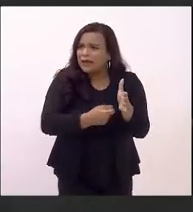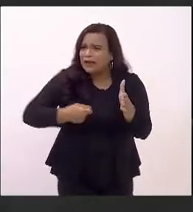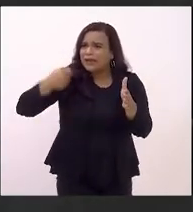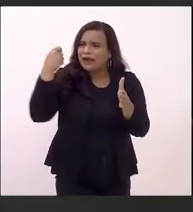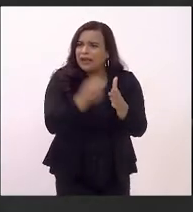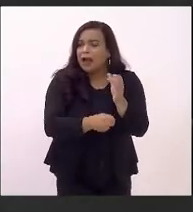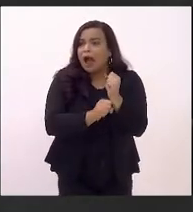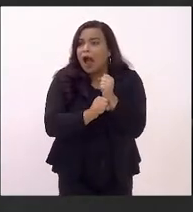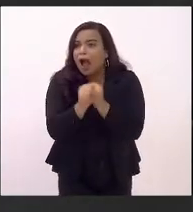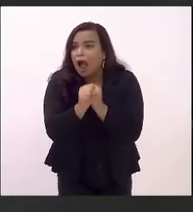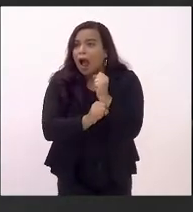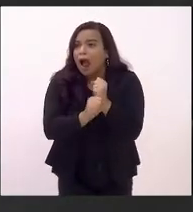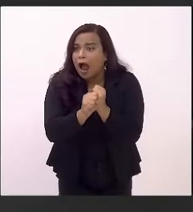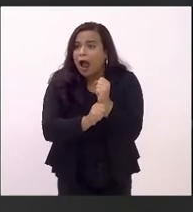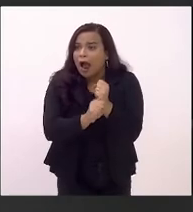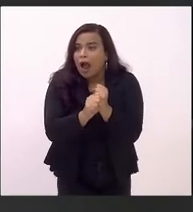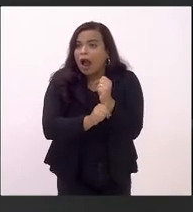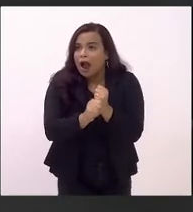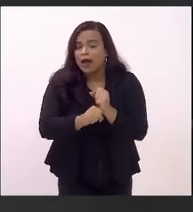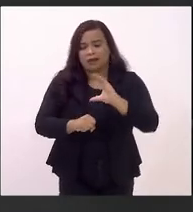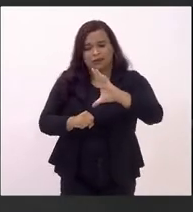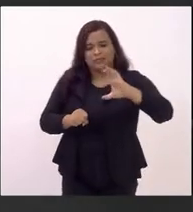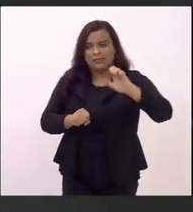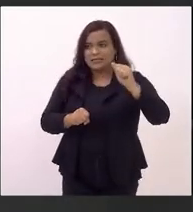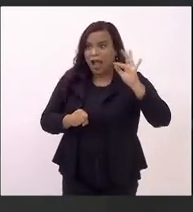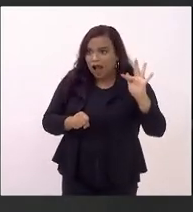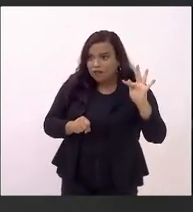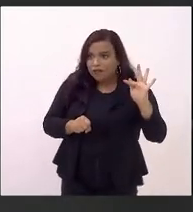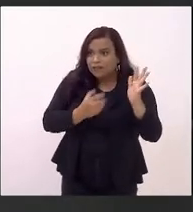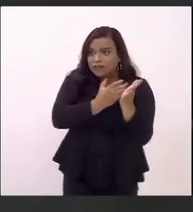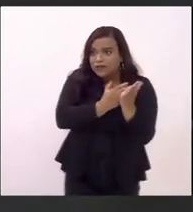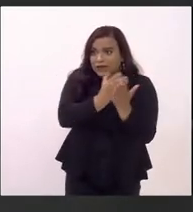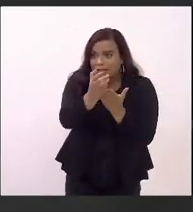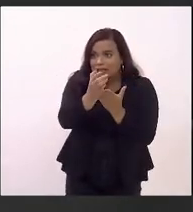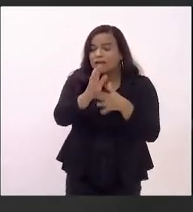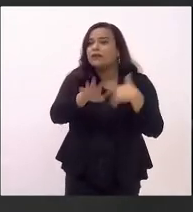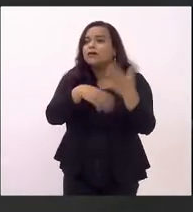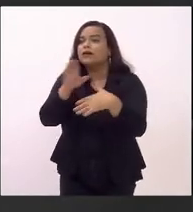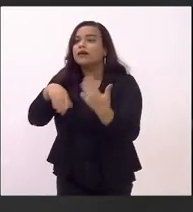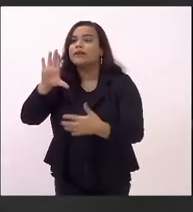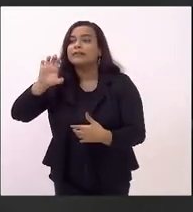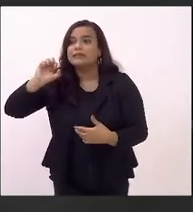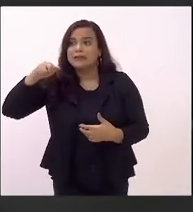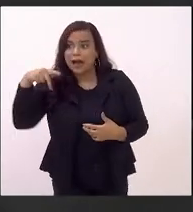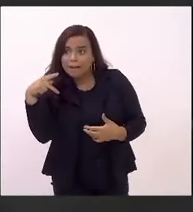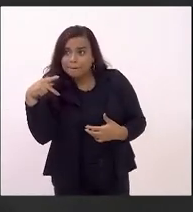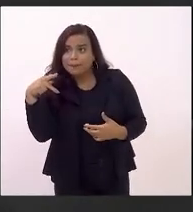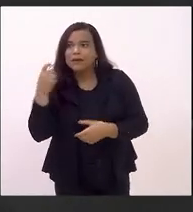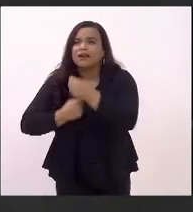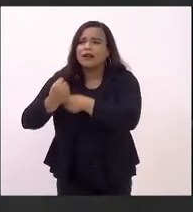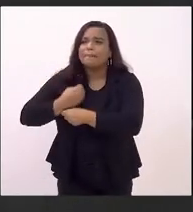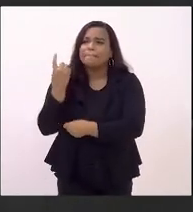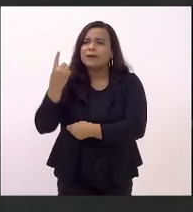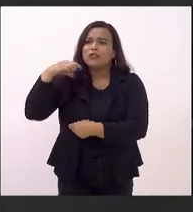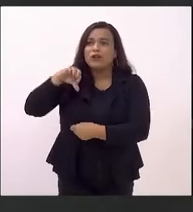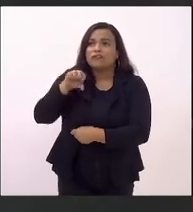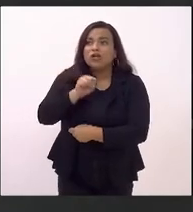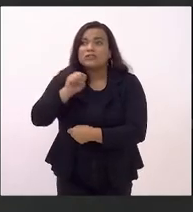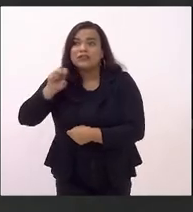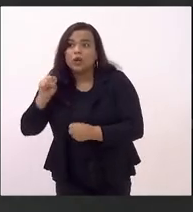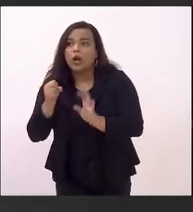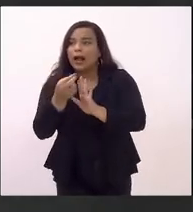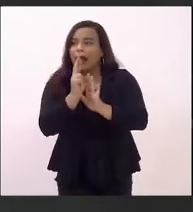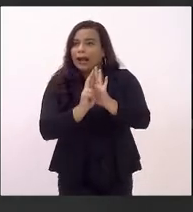Que a CEAP começou e o CEAP continuou. Que foi o relatório sobre o extermínio de crianças e adolescentes no Brasil, em 88, que virou uma